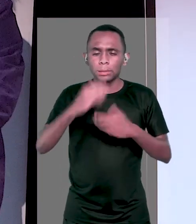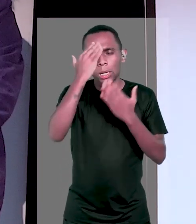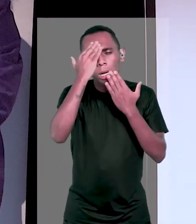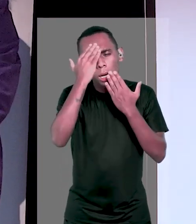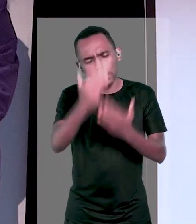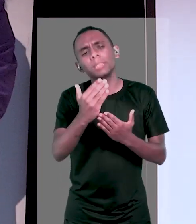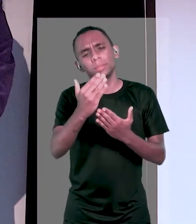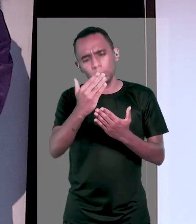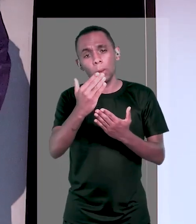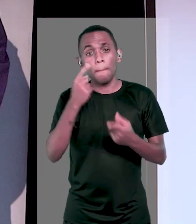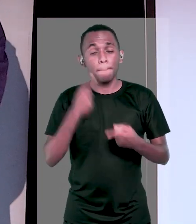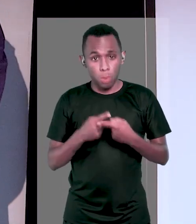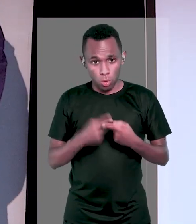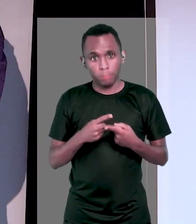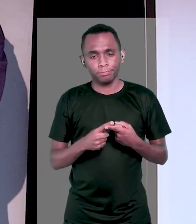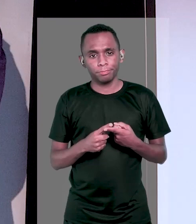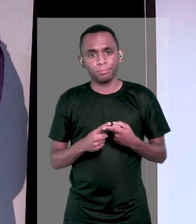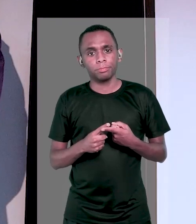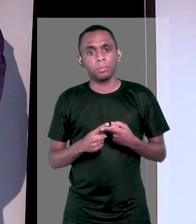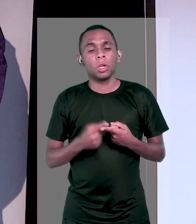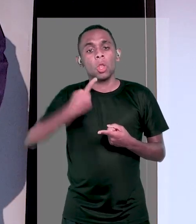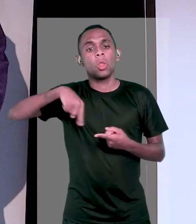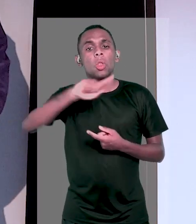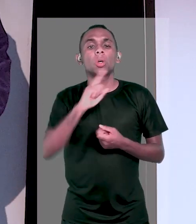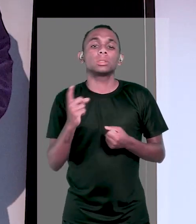mais duas atividades hoje, não é?